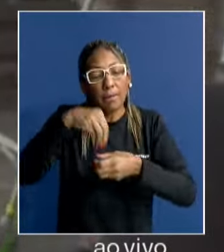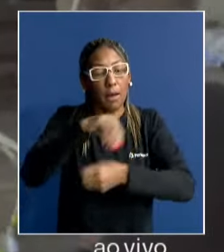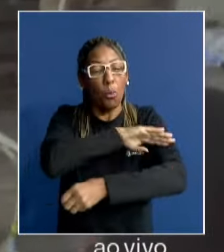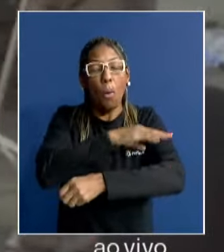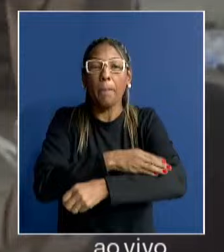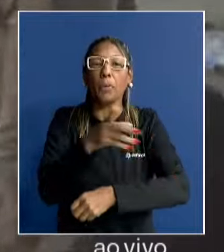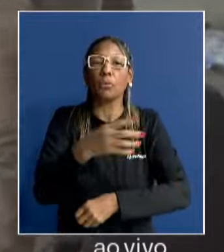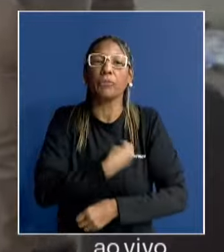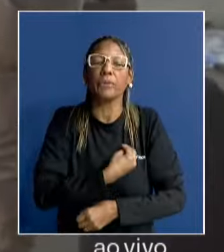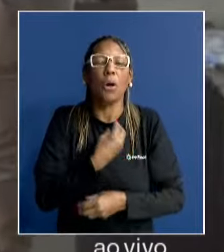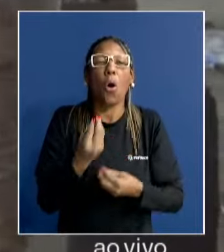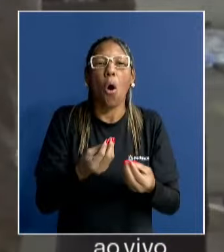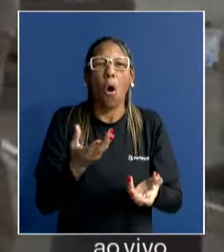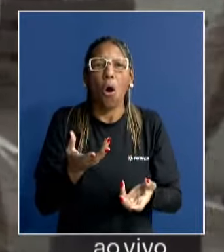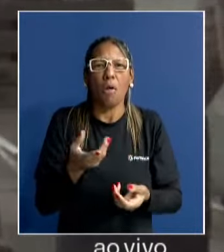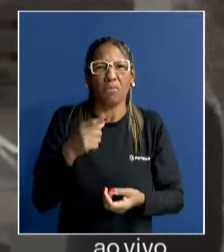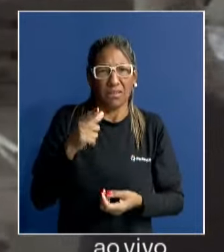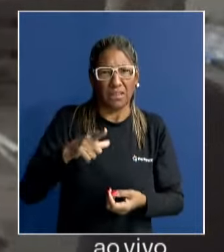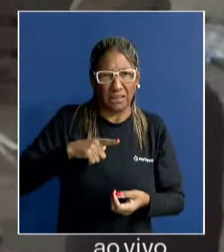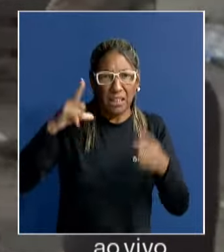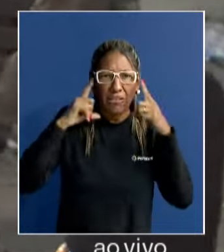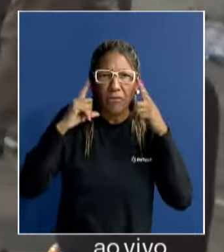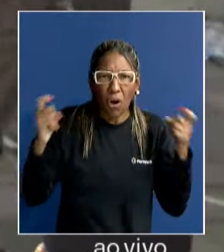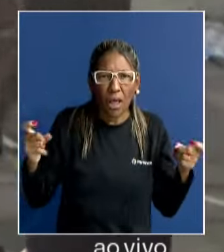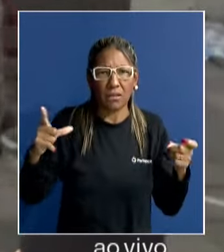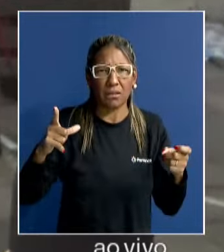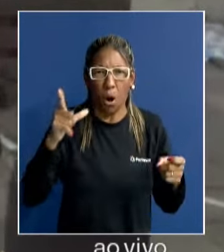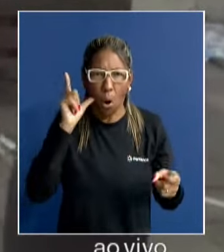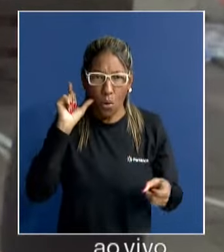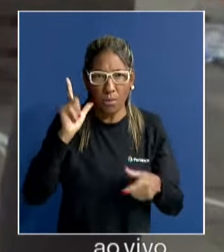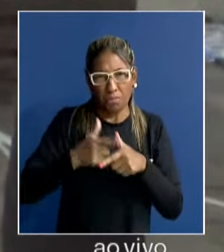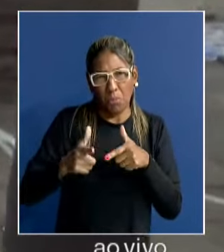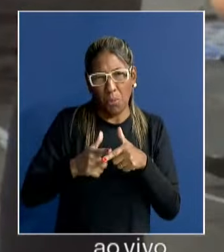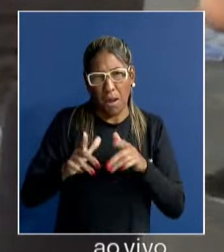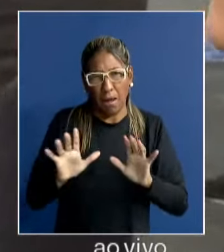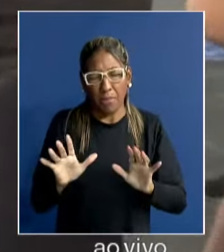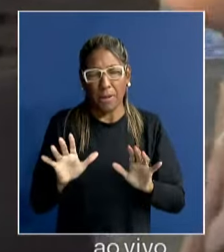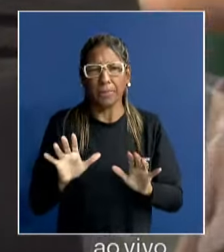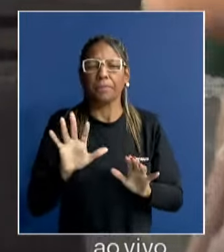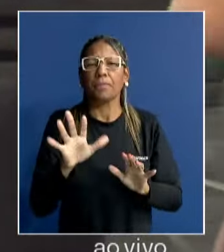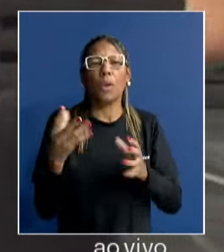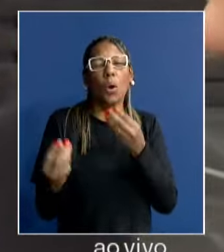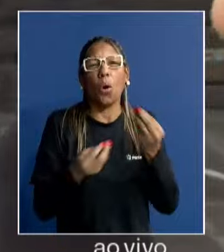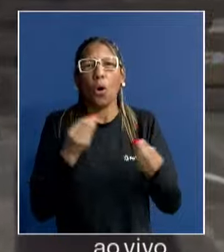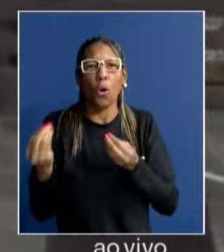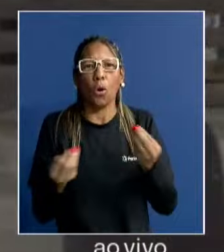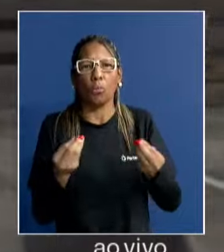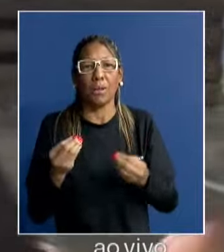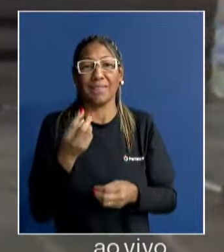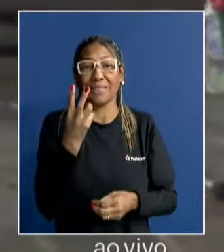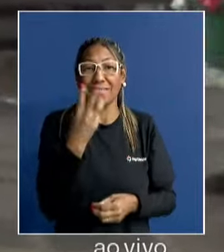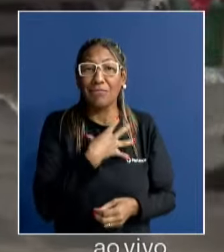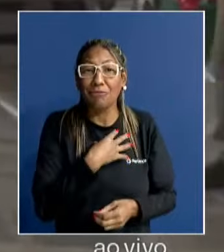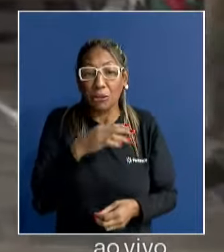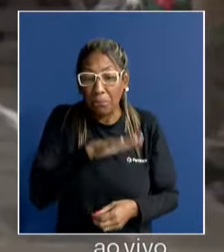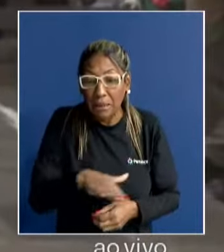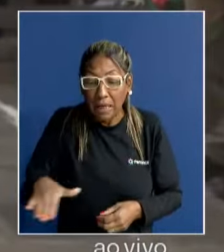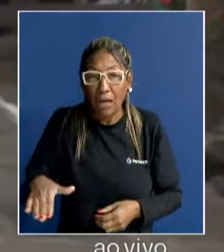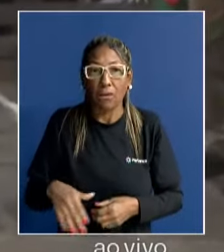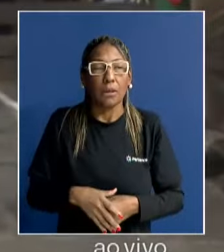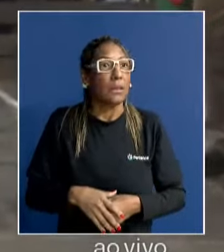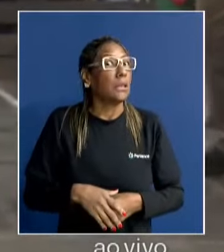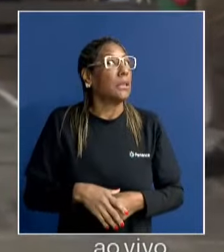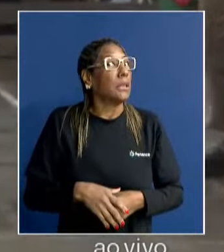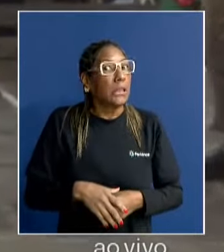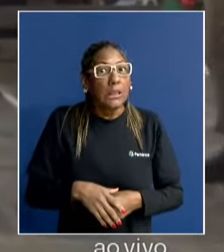A gente tinha falado de um pouco de violência, a gente sabe que teve uma situação específica também na noite de ontem. Como é que tem sido pra ti, que tem 3 filhos pequenos aqui? Ah, pra nós